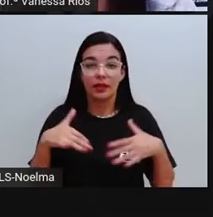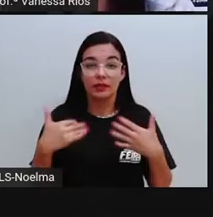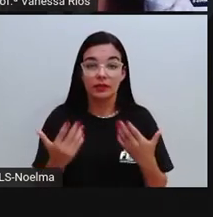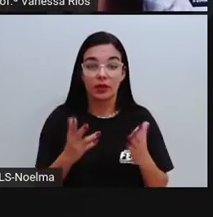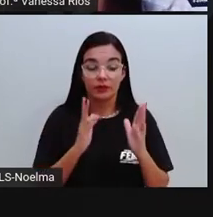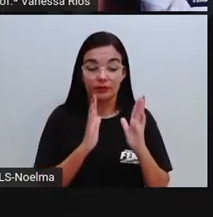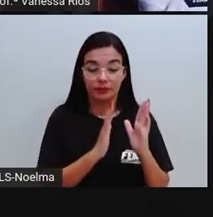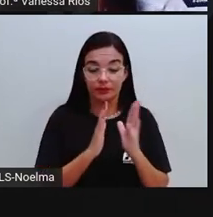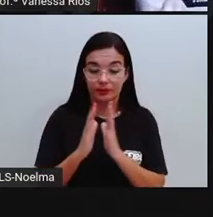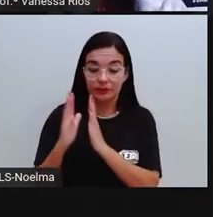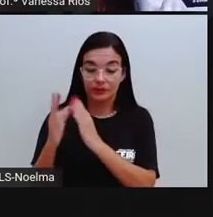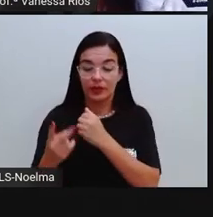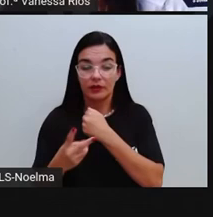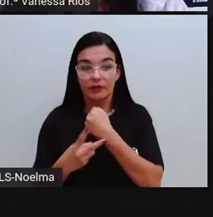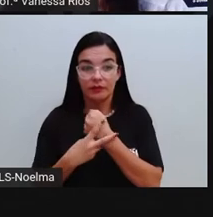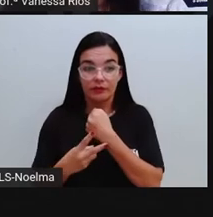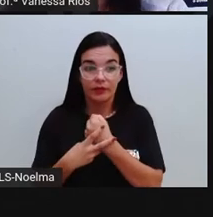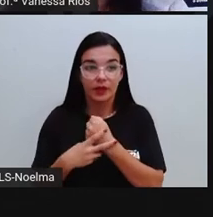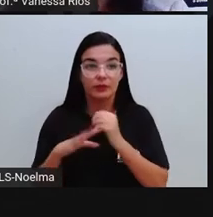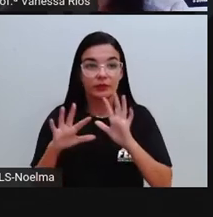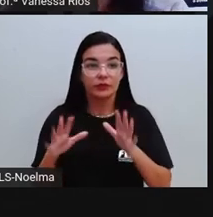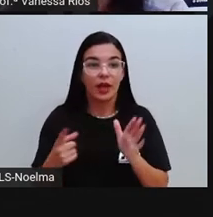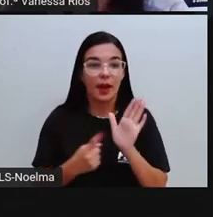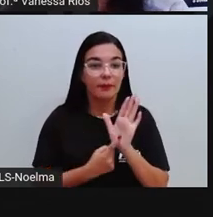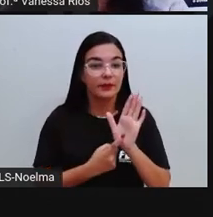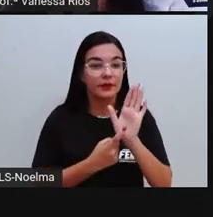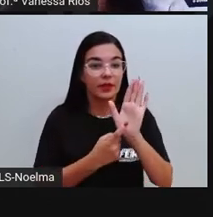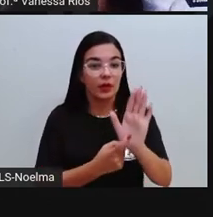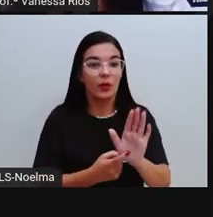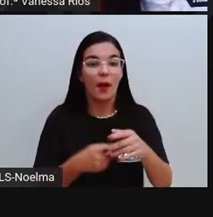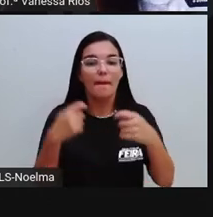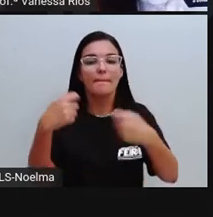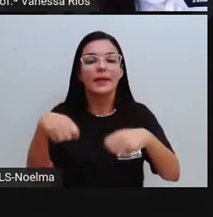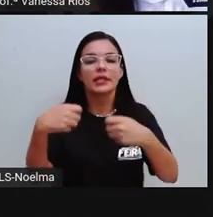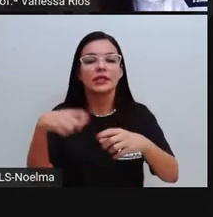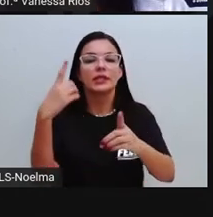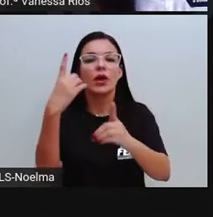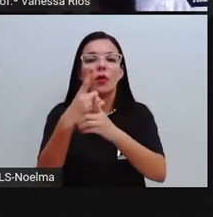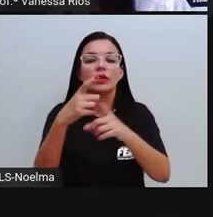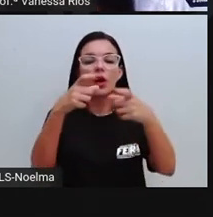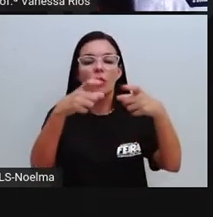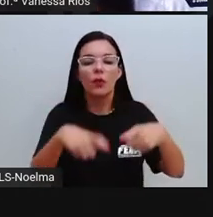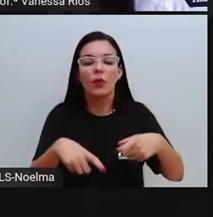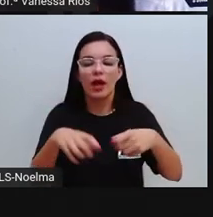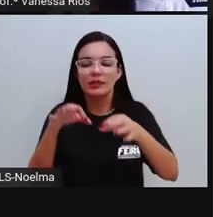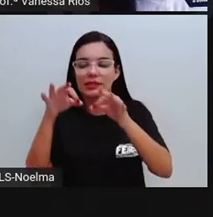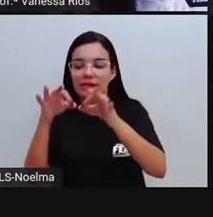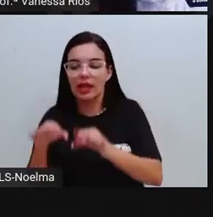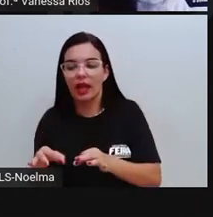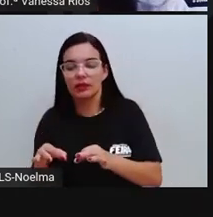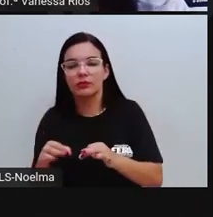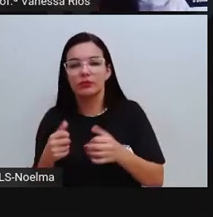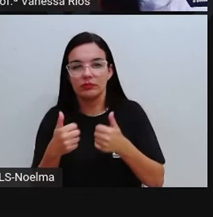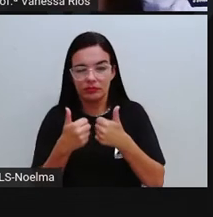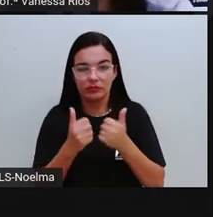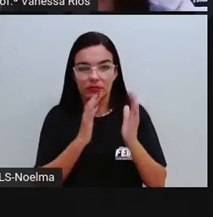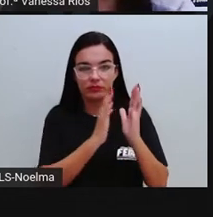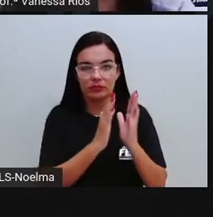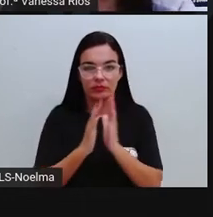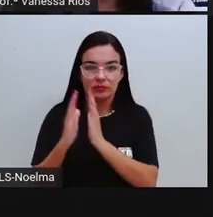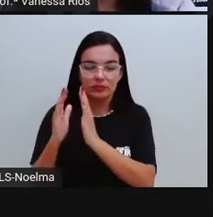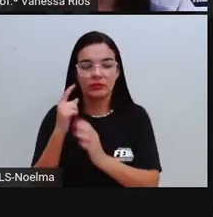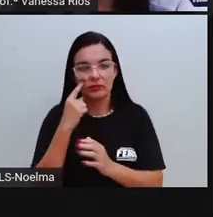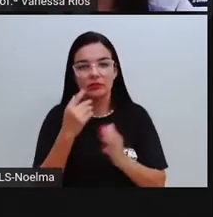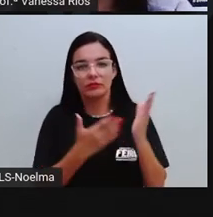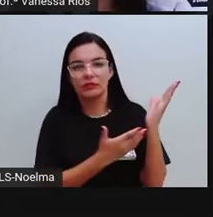que a Pro mostrou, né, que já destacou em cada frase, a gente precisa encontrar o lugar certo na tabela para ele. Então, onde